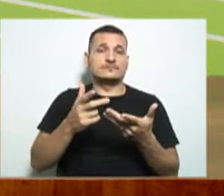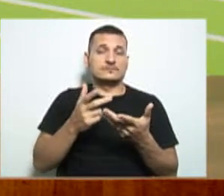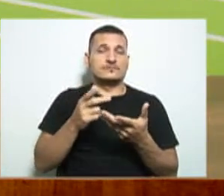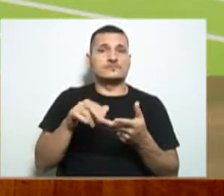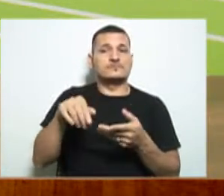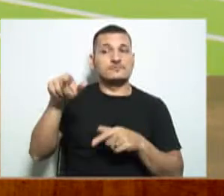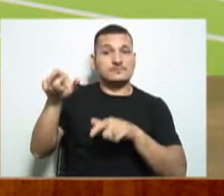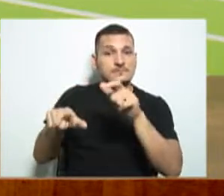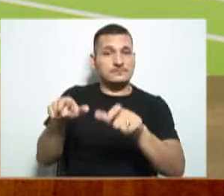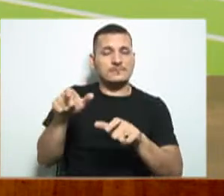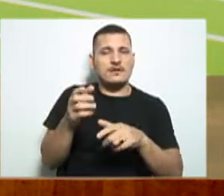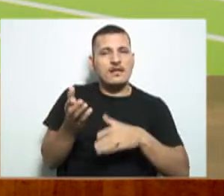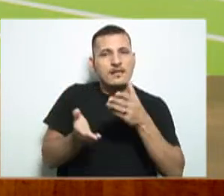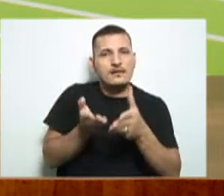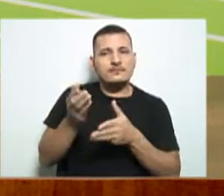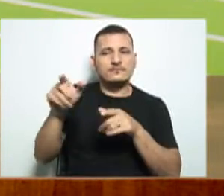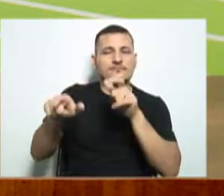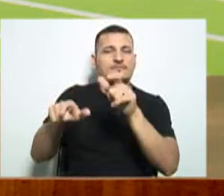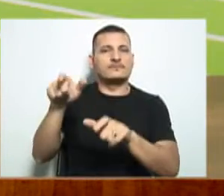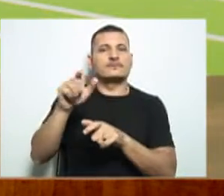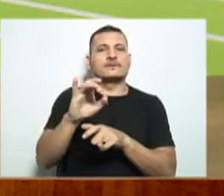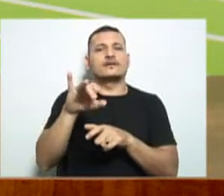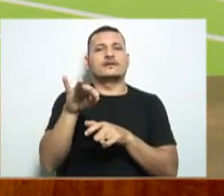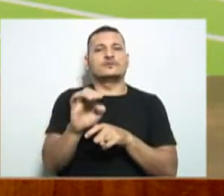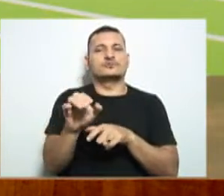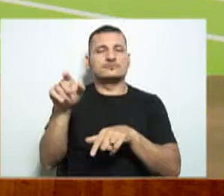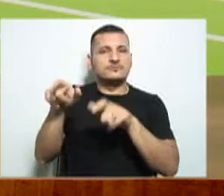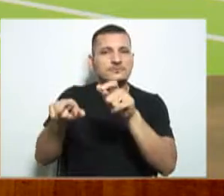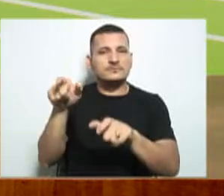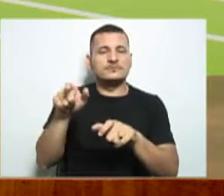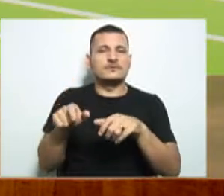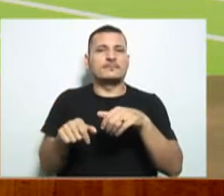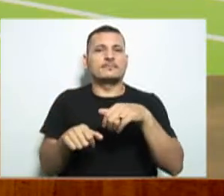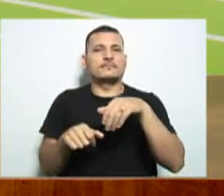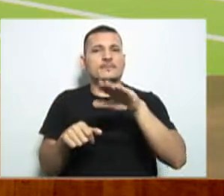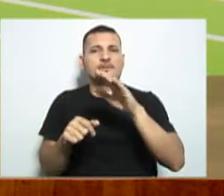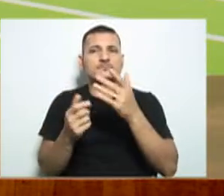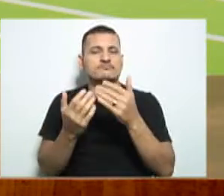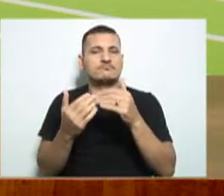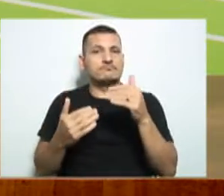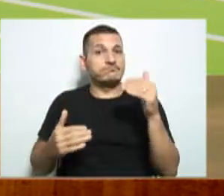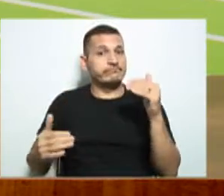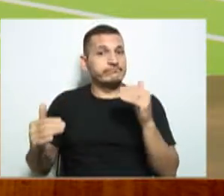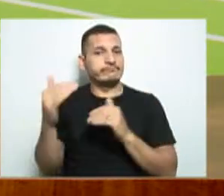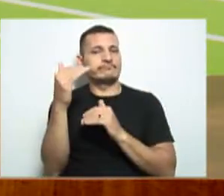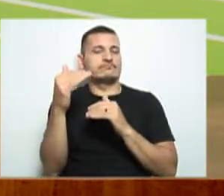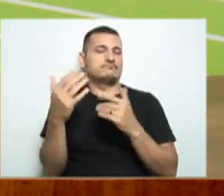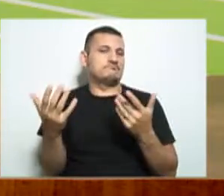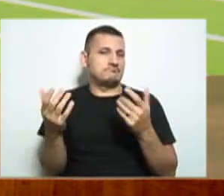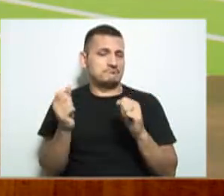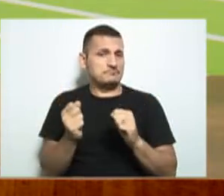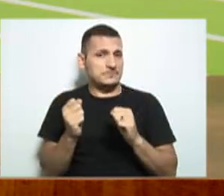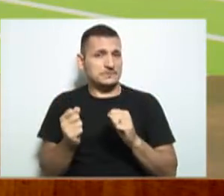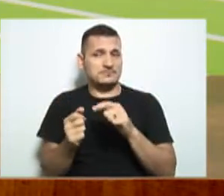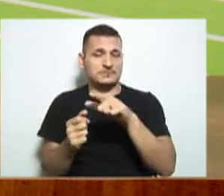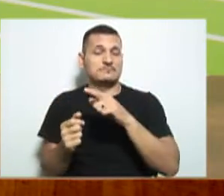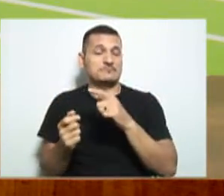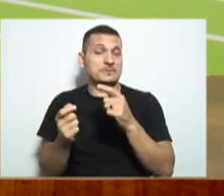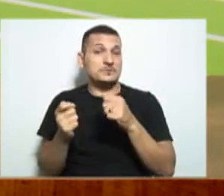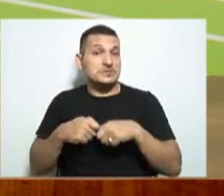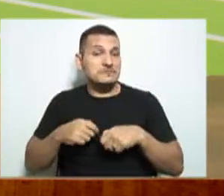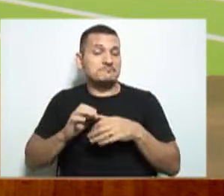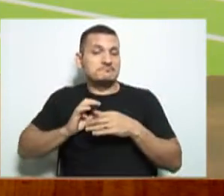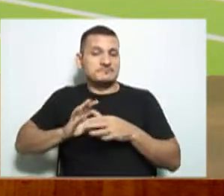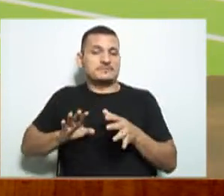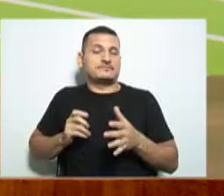a uma clientela mais, vamos dizer assim, elitizada, poderia ser, que estão dispostos a pagar, porque tem